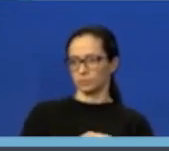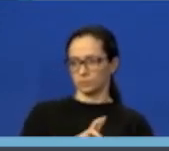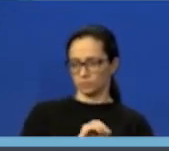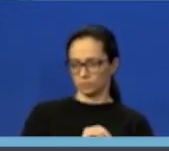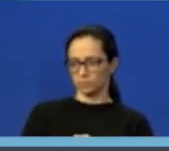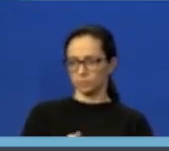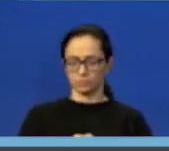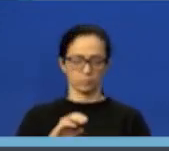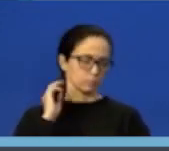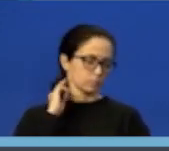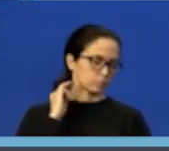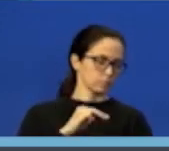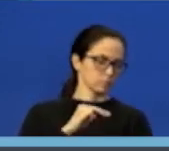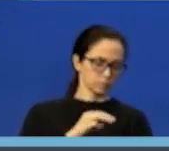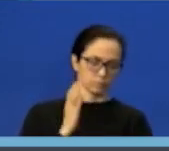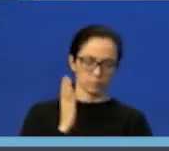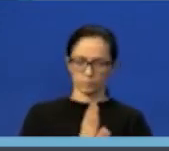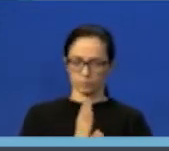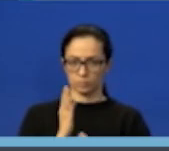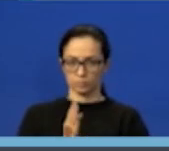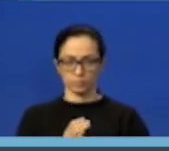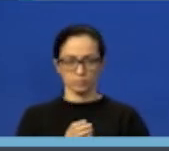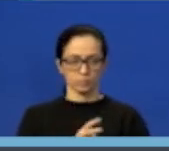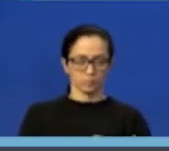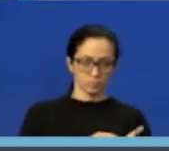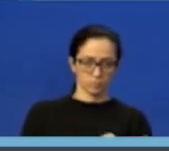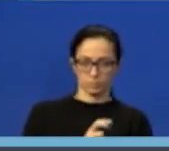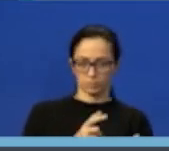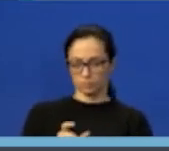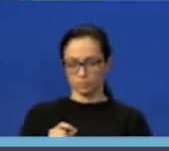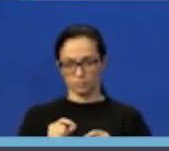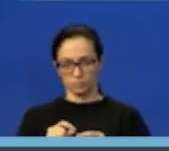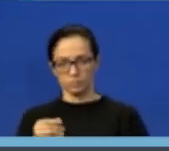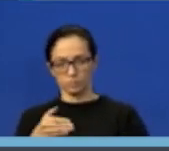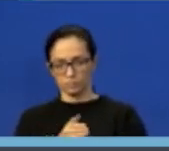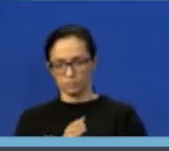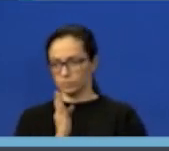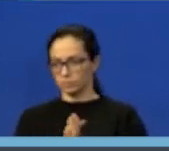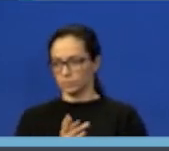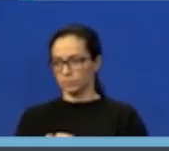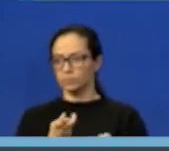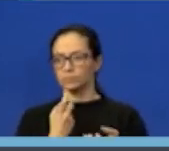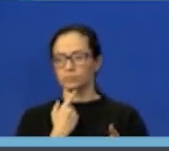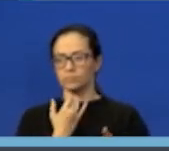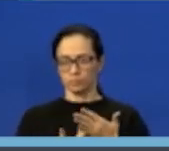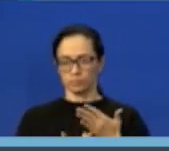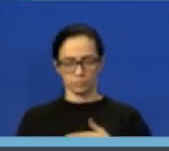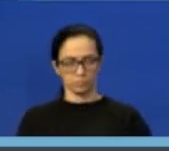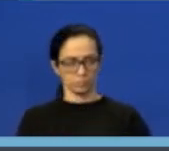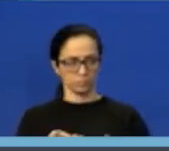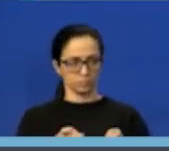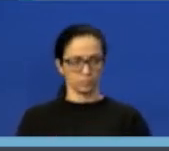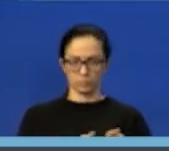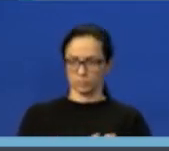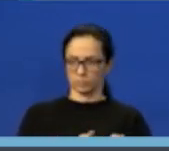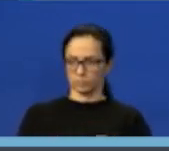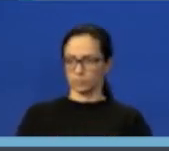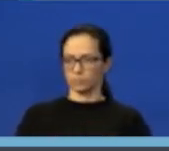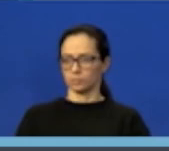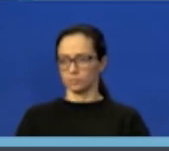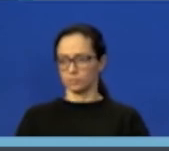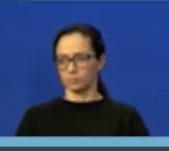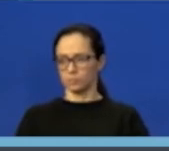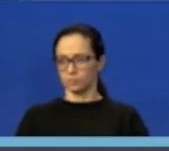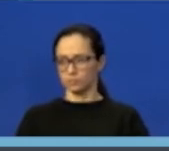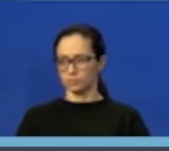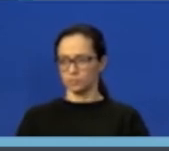exemplo, na meningite crônica, na meningite bacteriana tratada e também na hemorragia subaracnoide. Passando agora, a gente vai para um